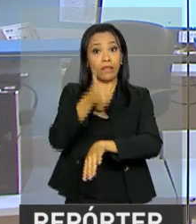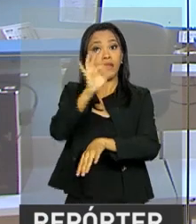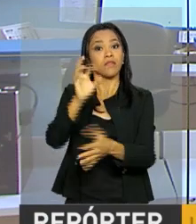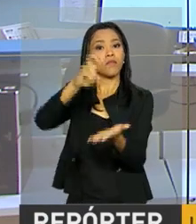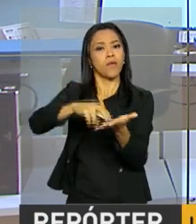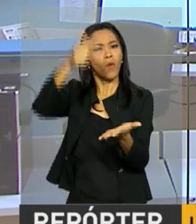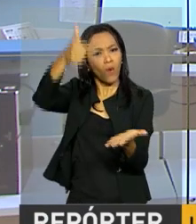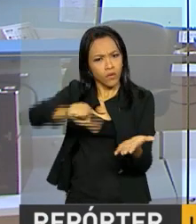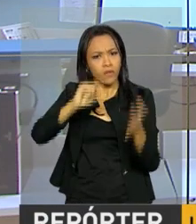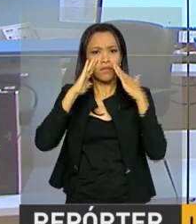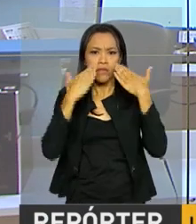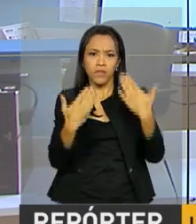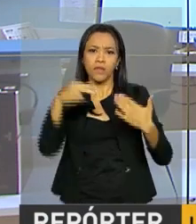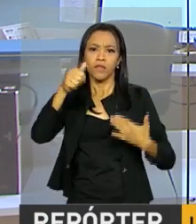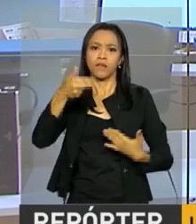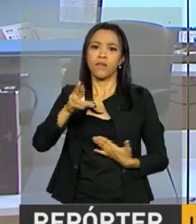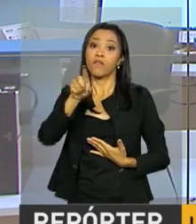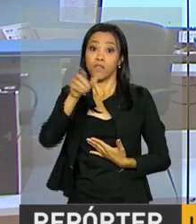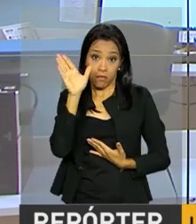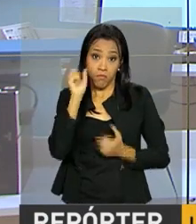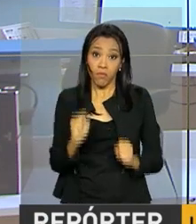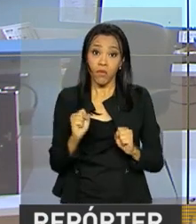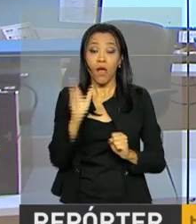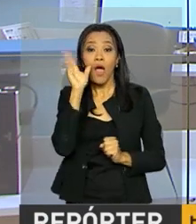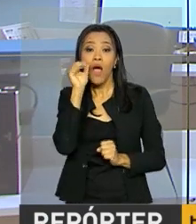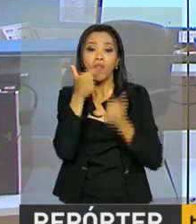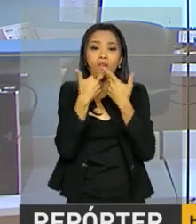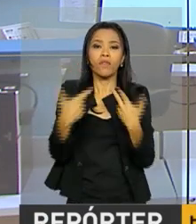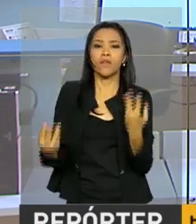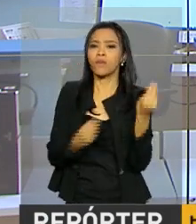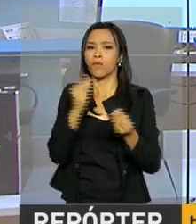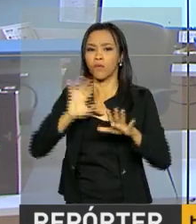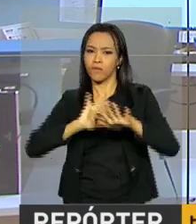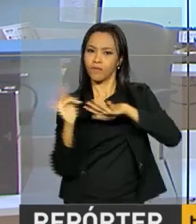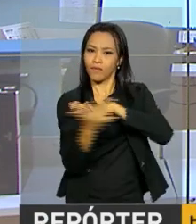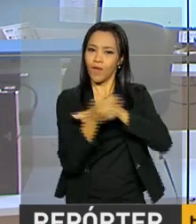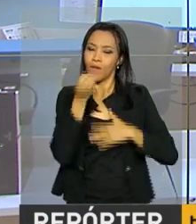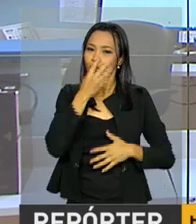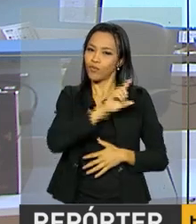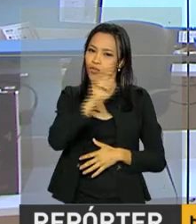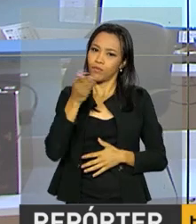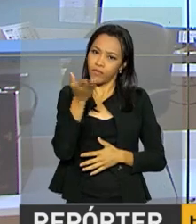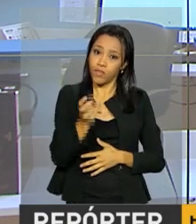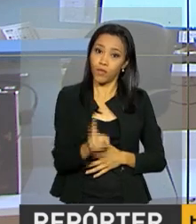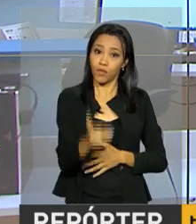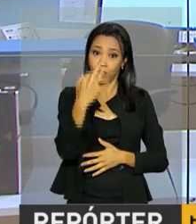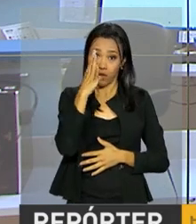do Repórter NBR. Acompanhe as novidades também em nossas redes sociais. Um bom dia para você e